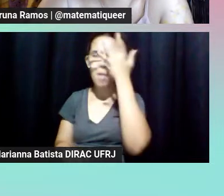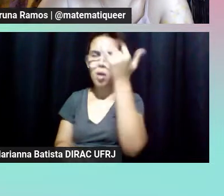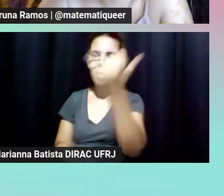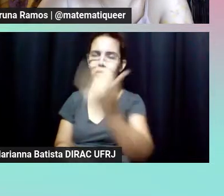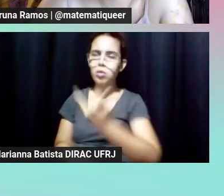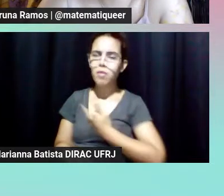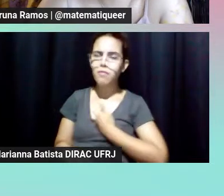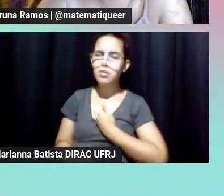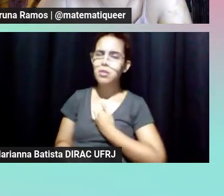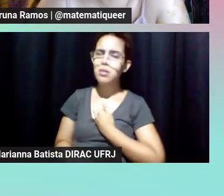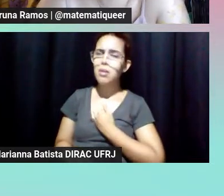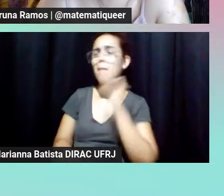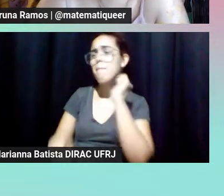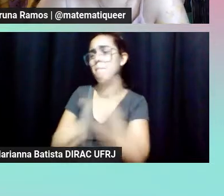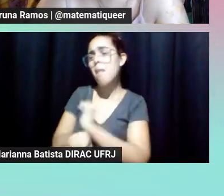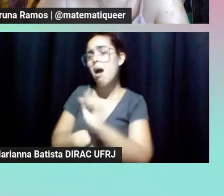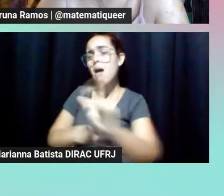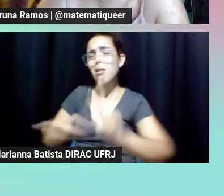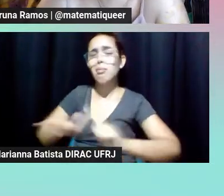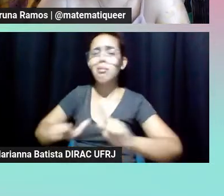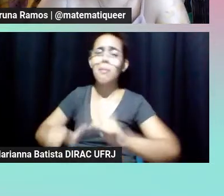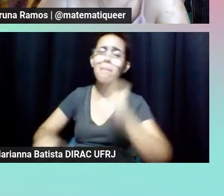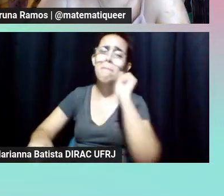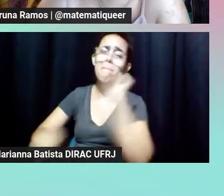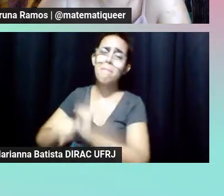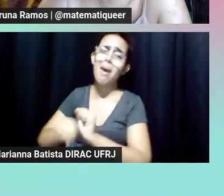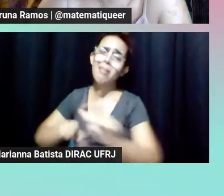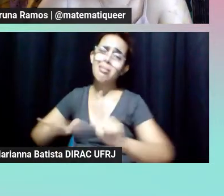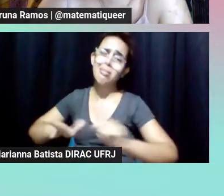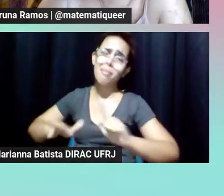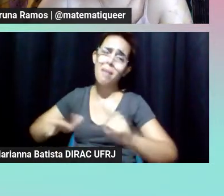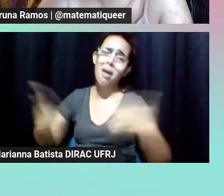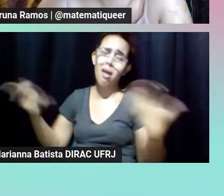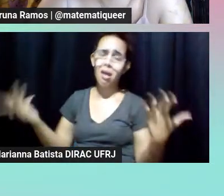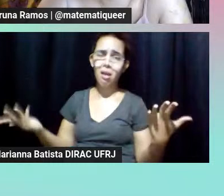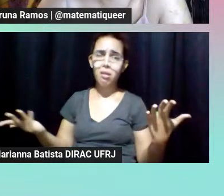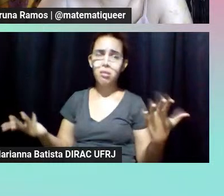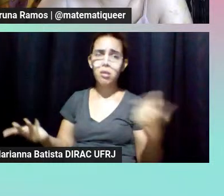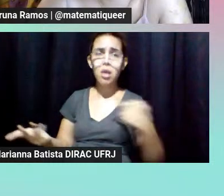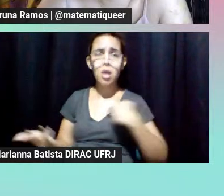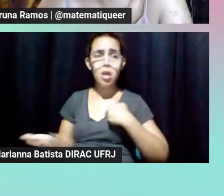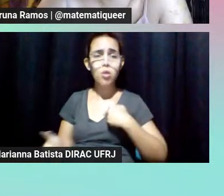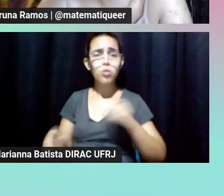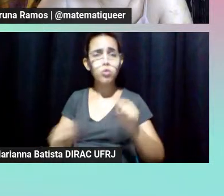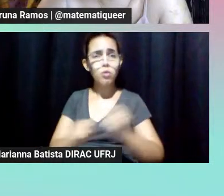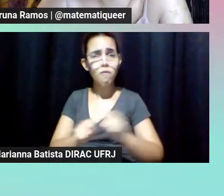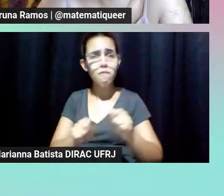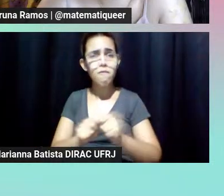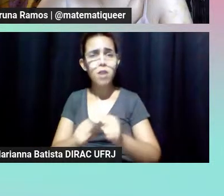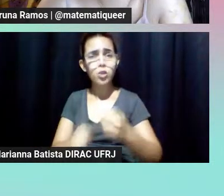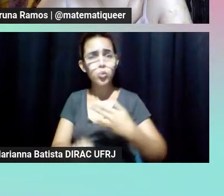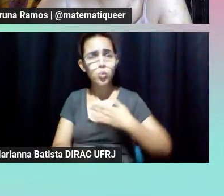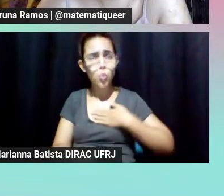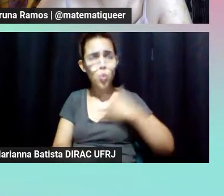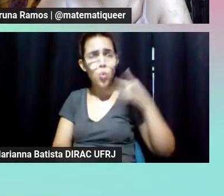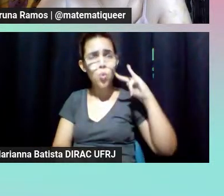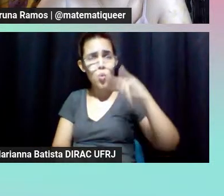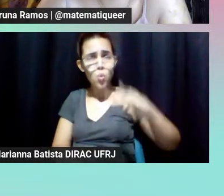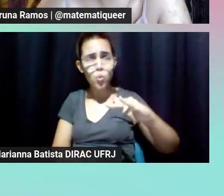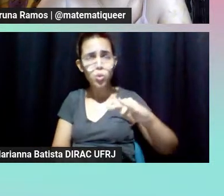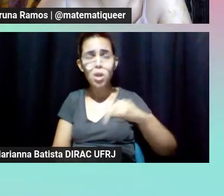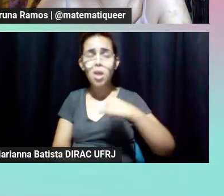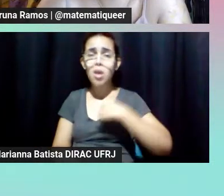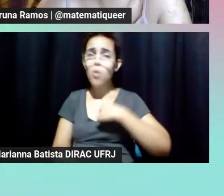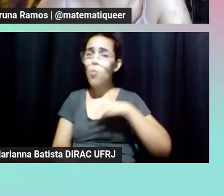mas eu faço o que eu gosto. Eu estou fazendo o que eu gosto. Eu adoro dar aula, eu adoro escrever. Eu faço